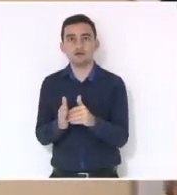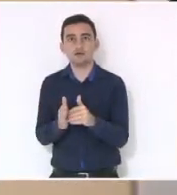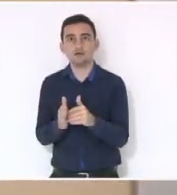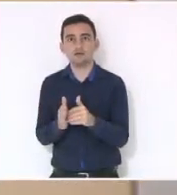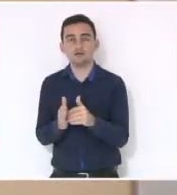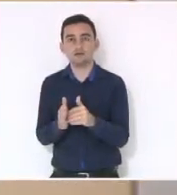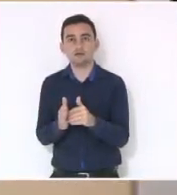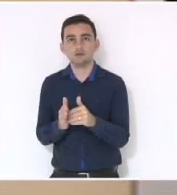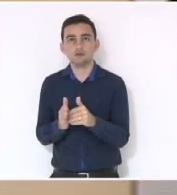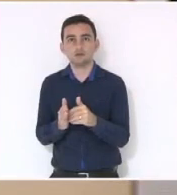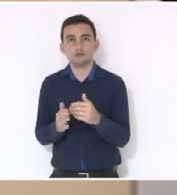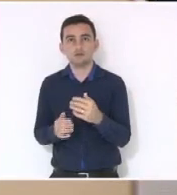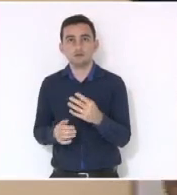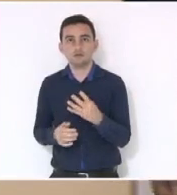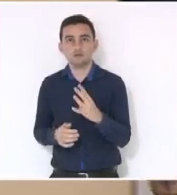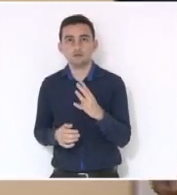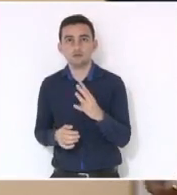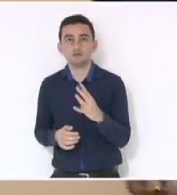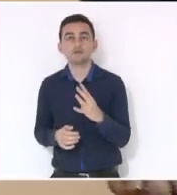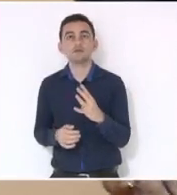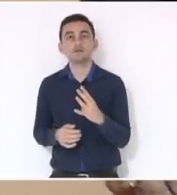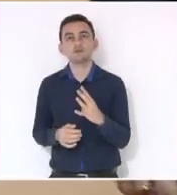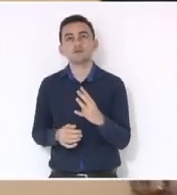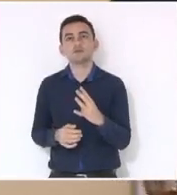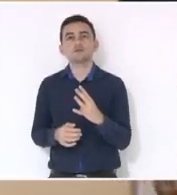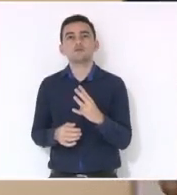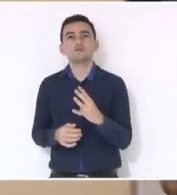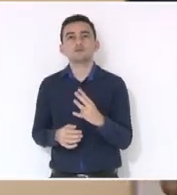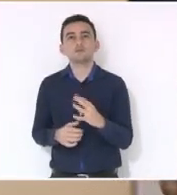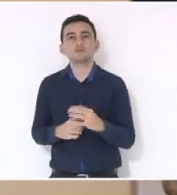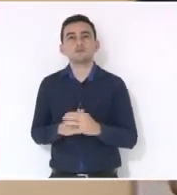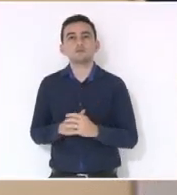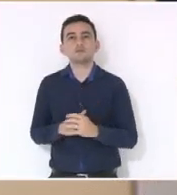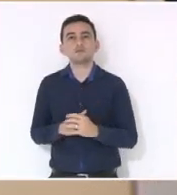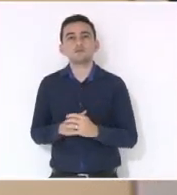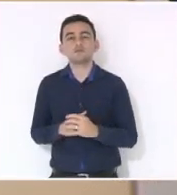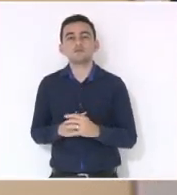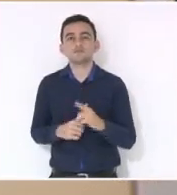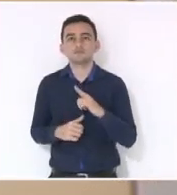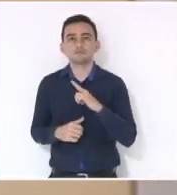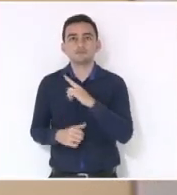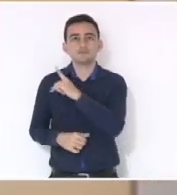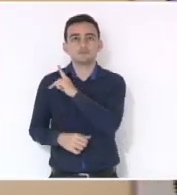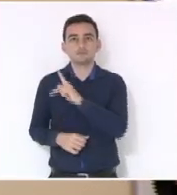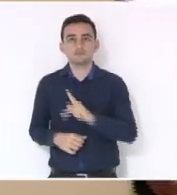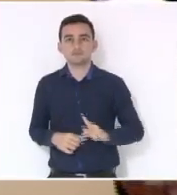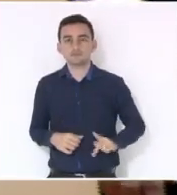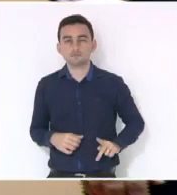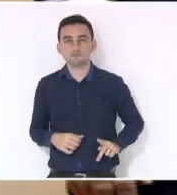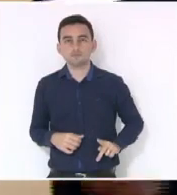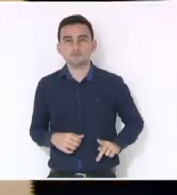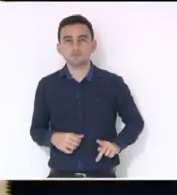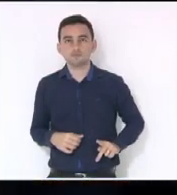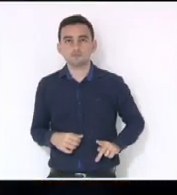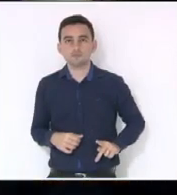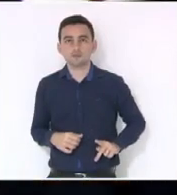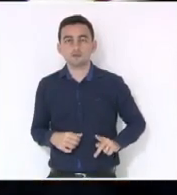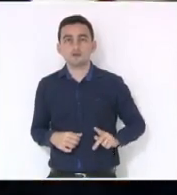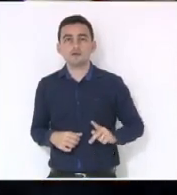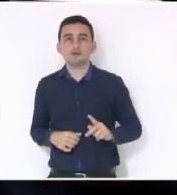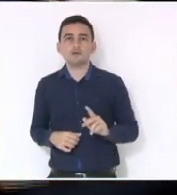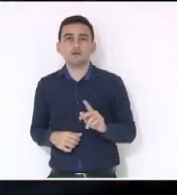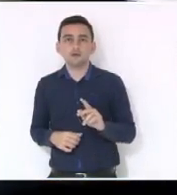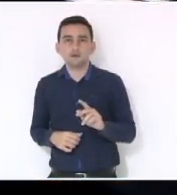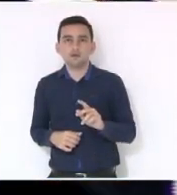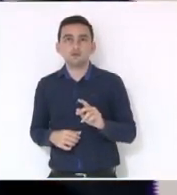suspender a sessão para que o presidente da Fundação Cultural de Lages,